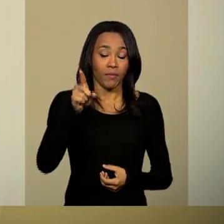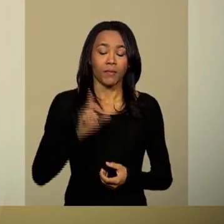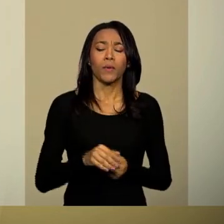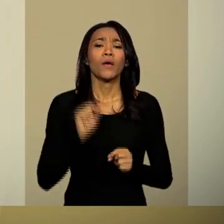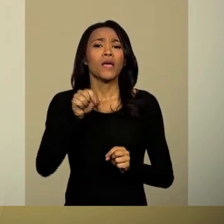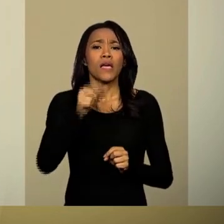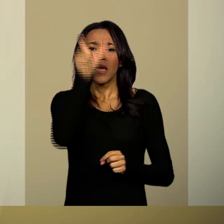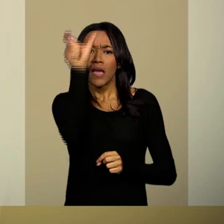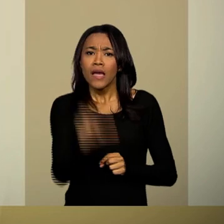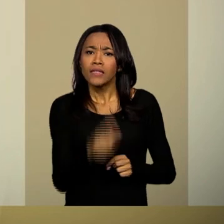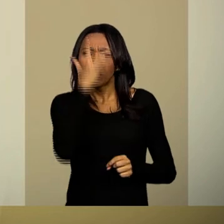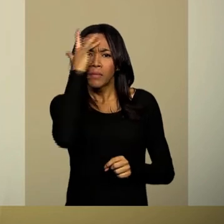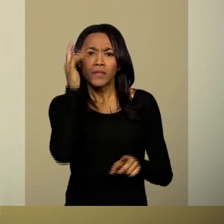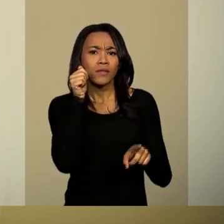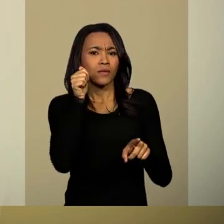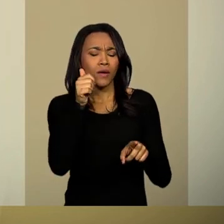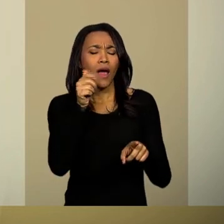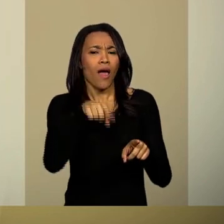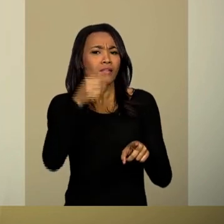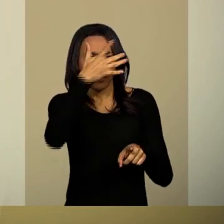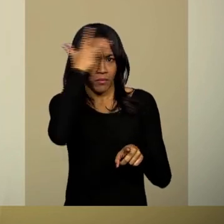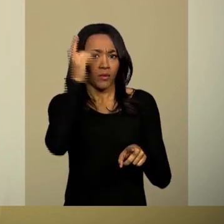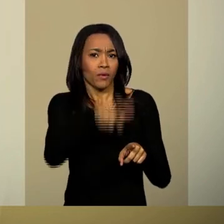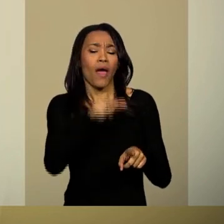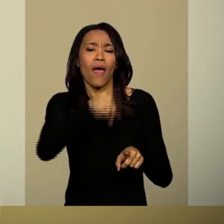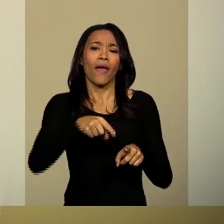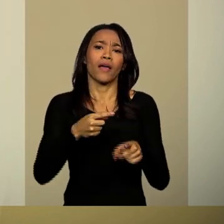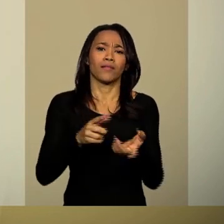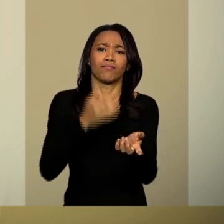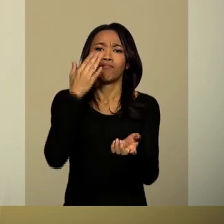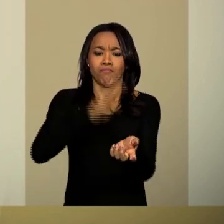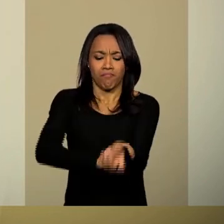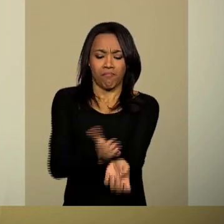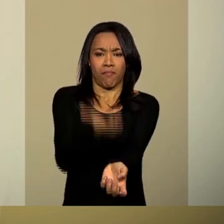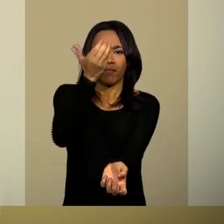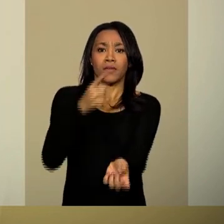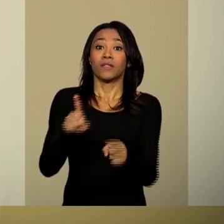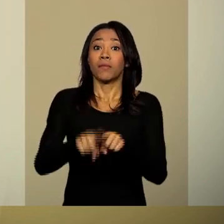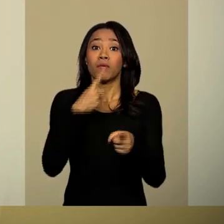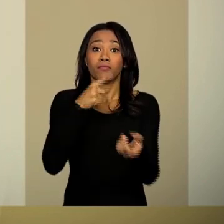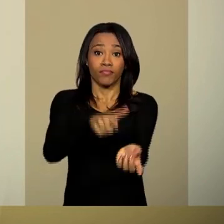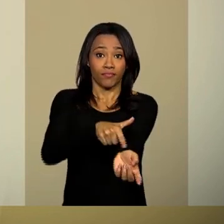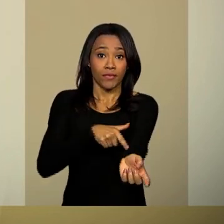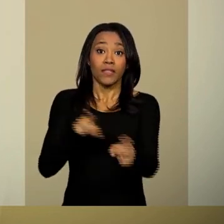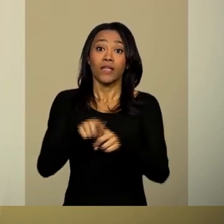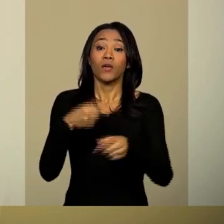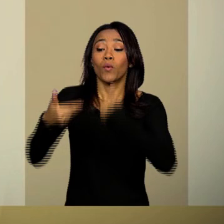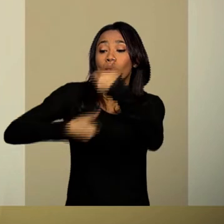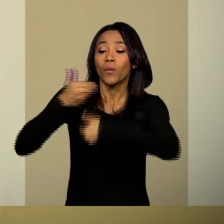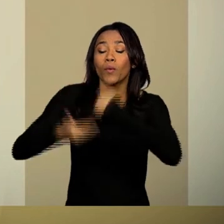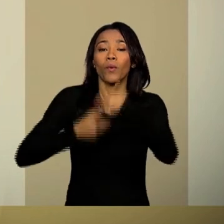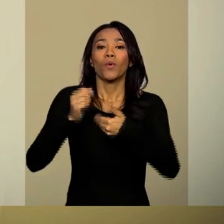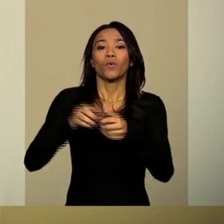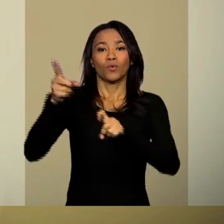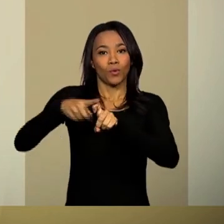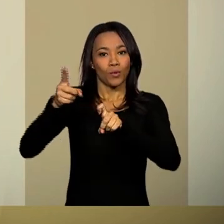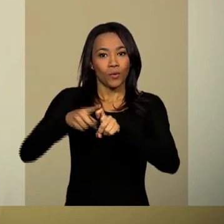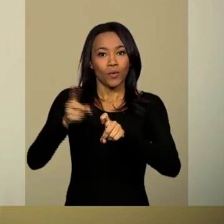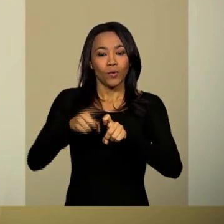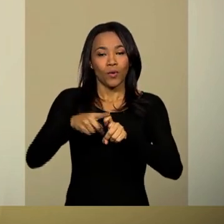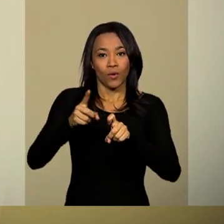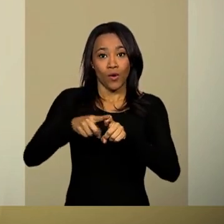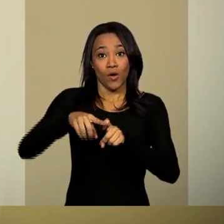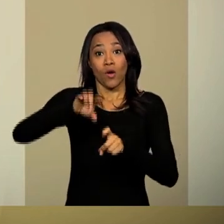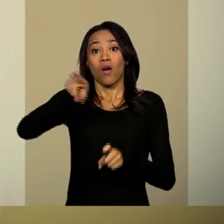Paulo o shr João Durão é hipertenso e diabético e faz o acompanhamento no posto de saúde com o Dr Raimundo Gonzales um médico